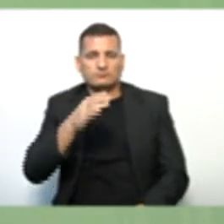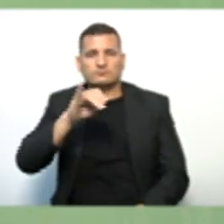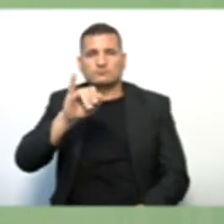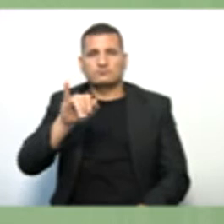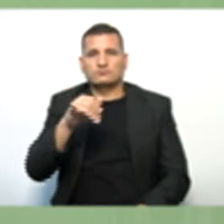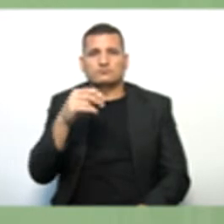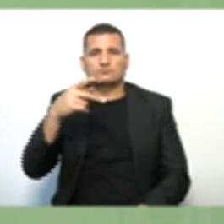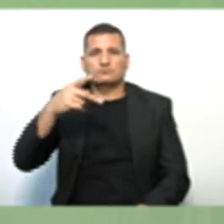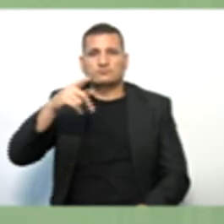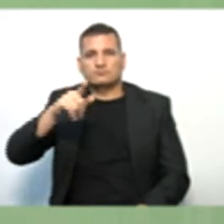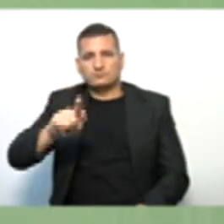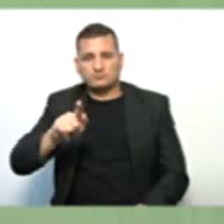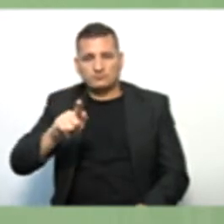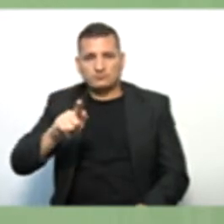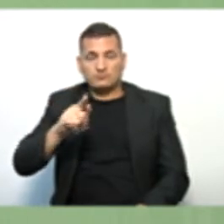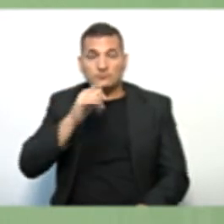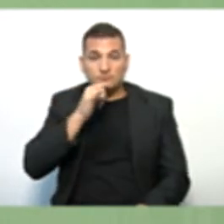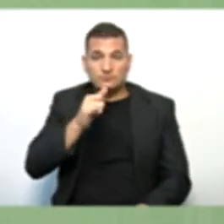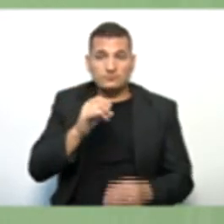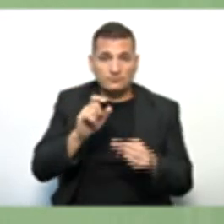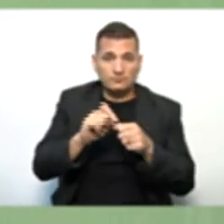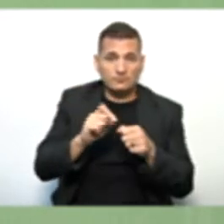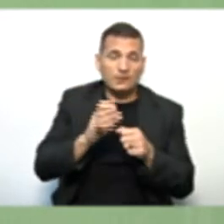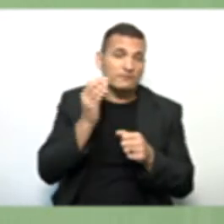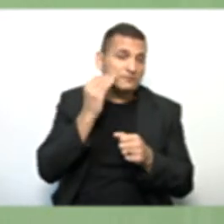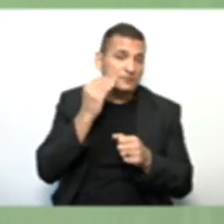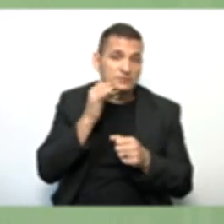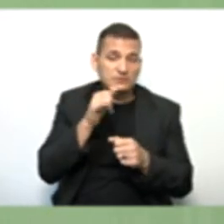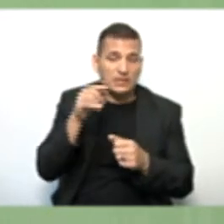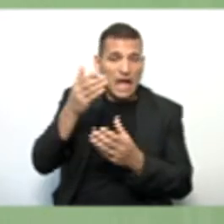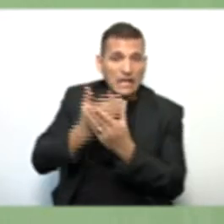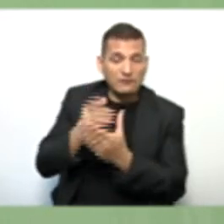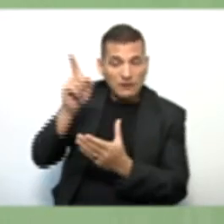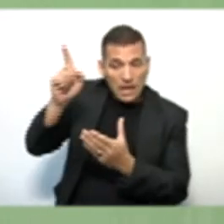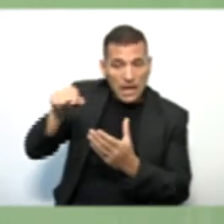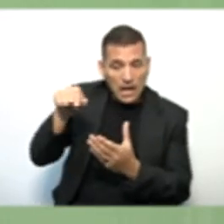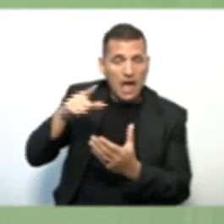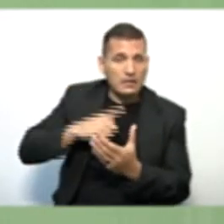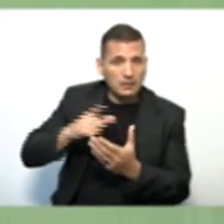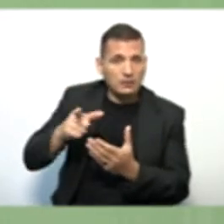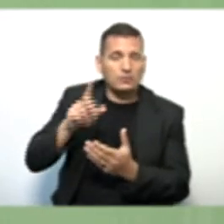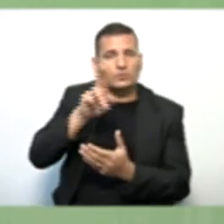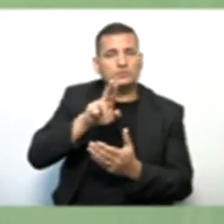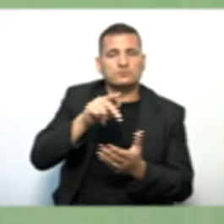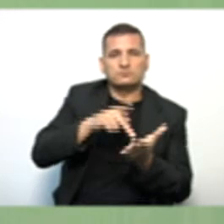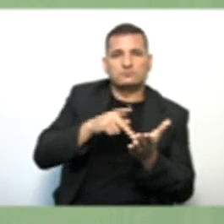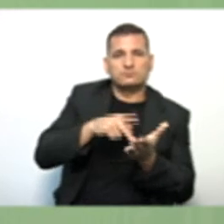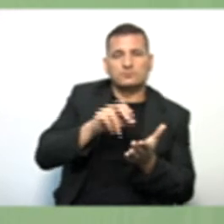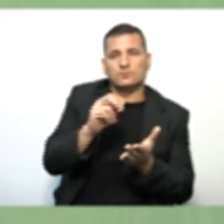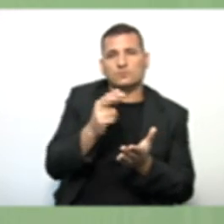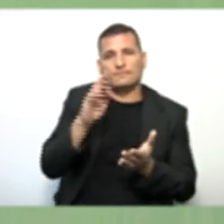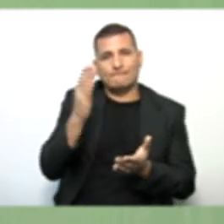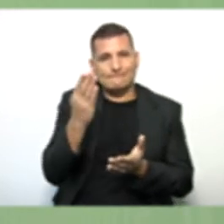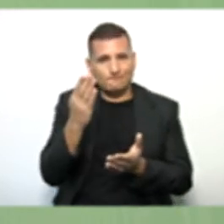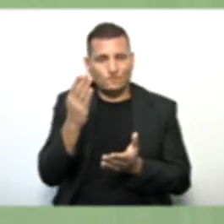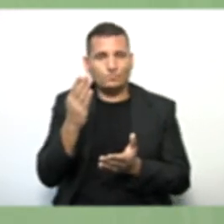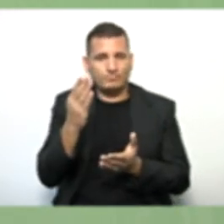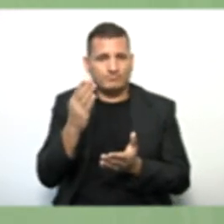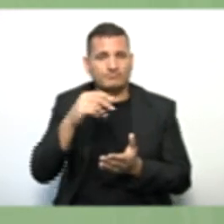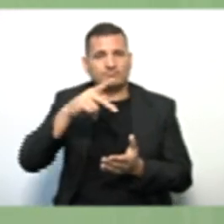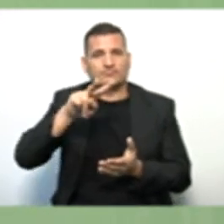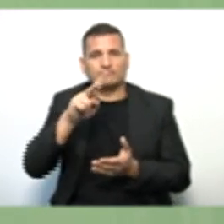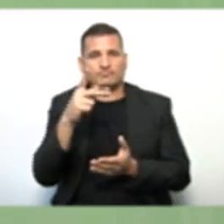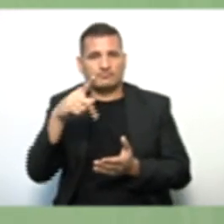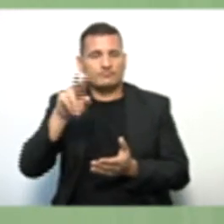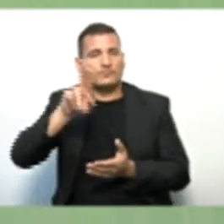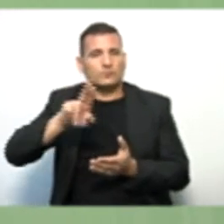jpg. Quando a gente vai fazer uma verificação se realmente aquele arquivo está lá, a gente usa esse tipo de verdadeiro ou falso, tá? Isso pro PHP eu uso